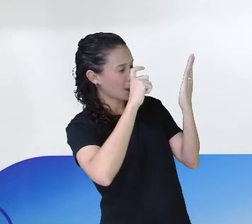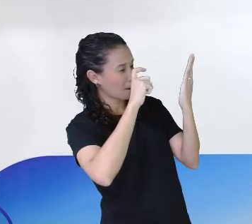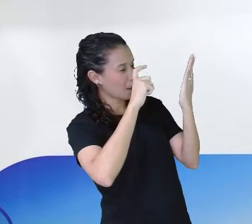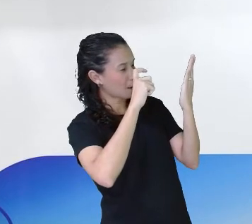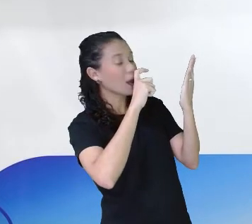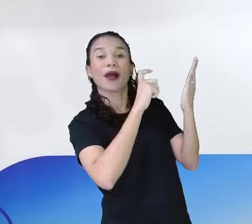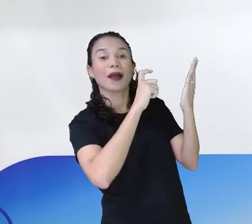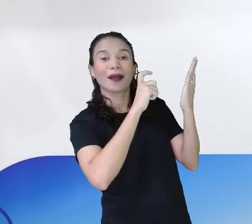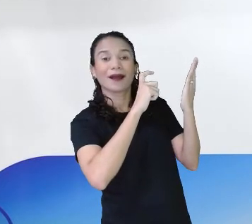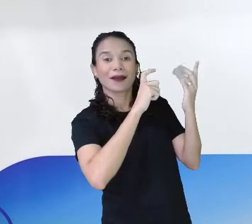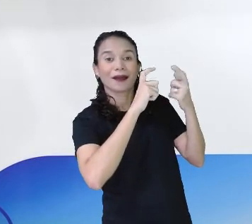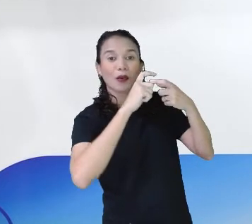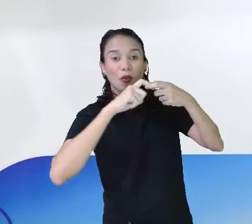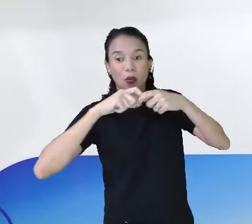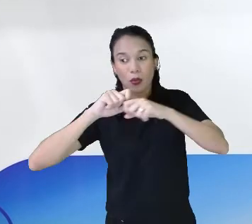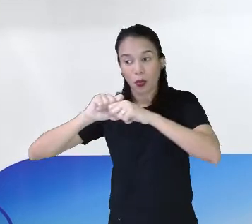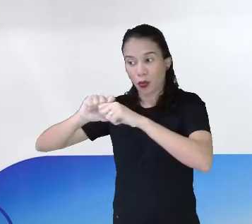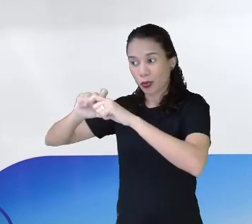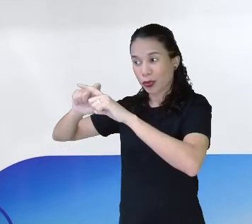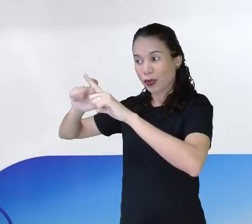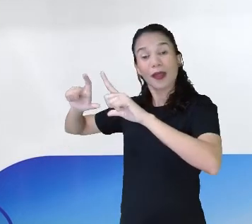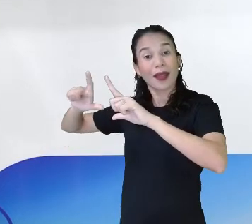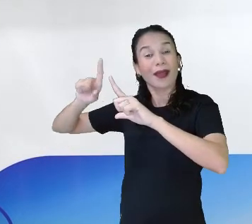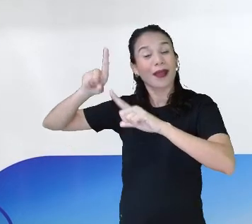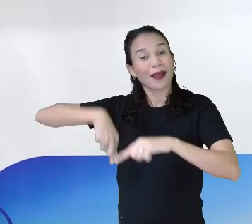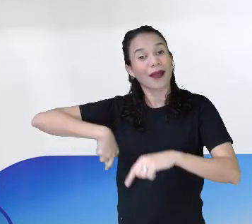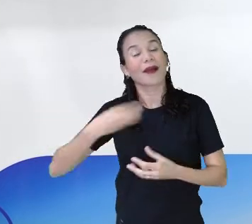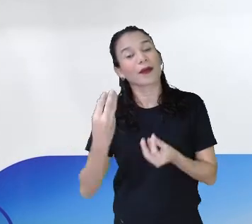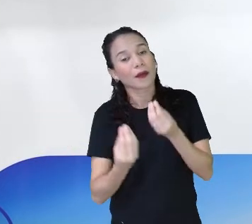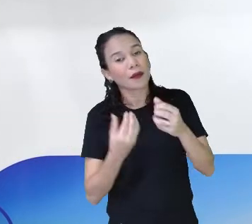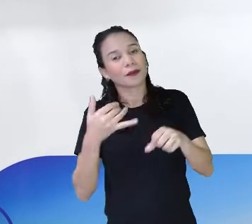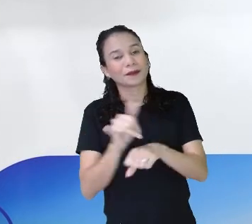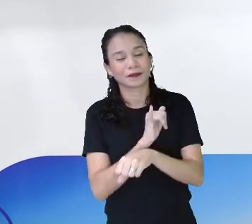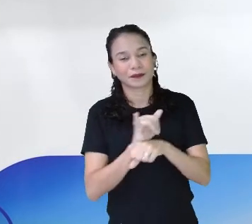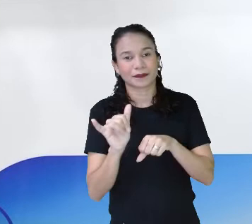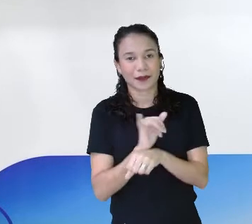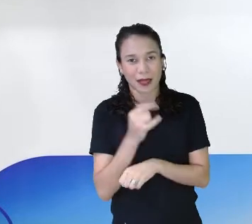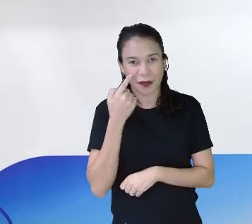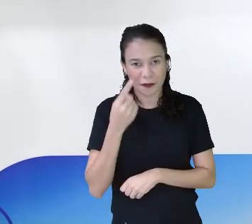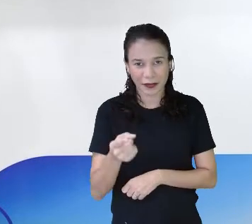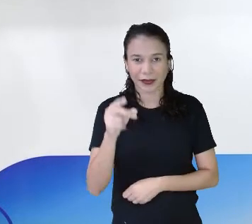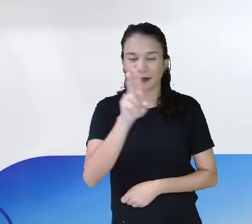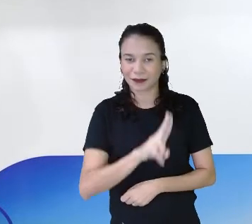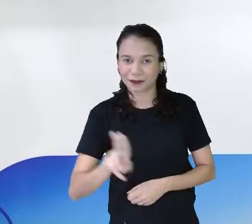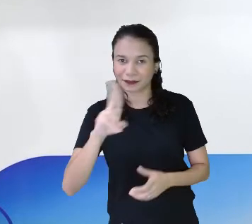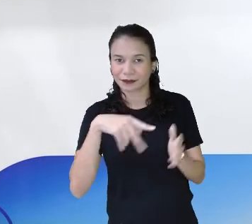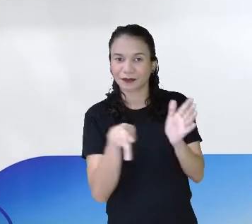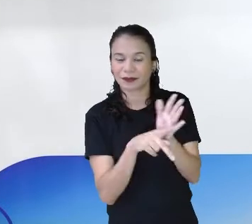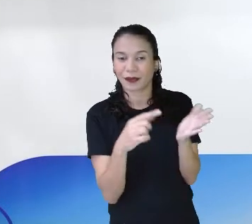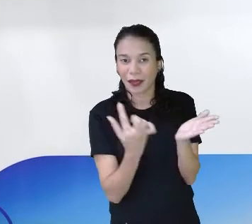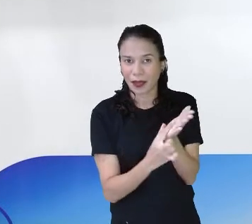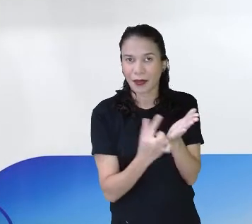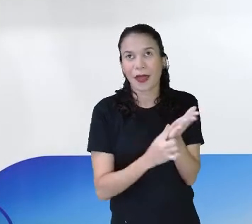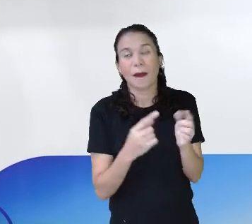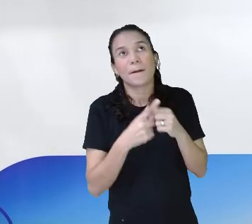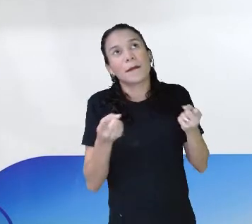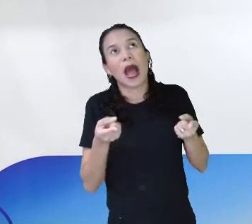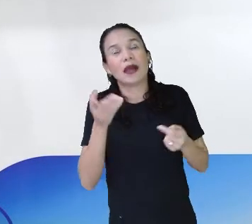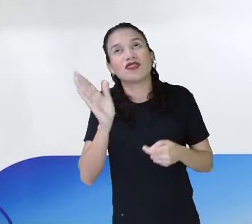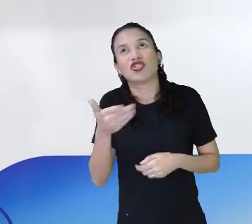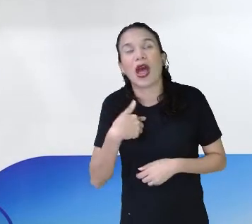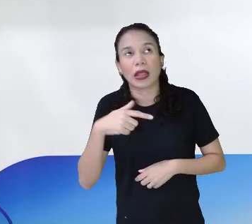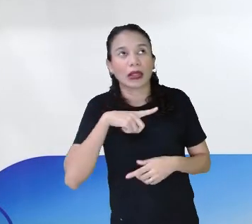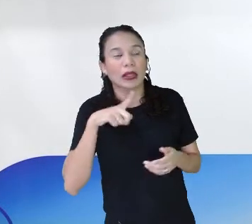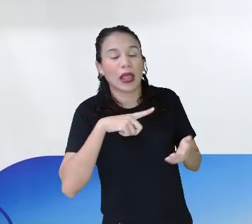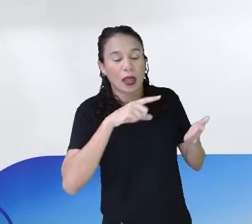teu tablet e baixa o aplicativo. Essa é uma das formas de você baixar o aplicativo. E se você já está com o